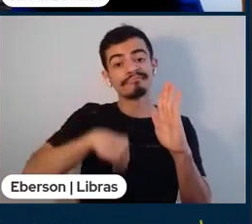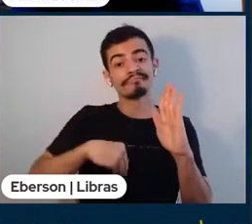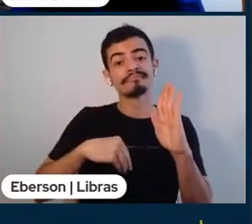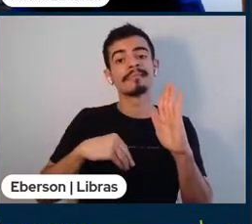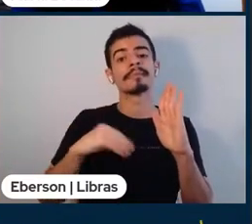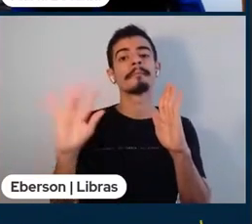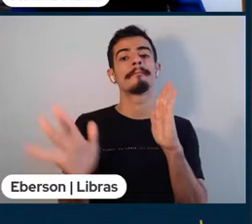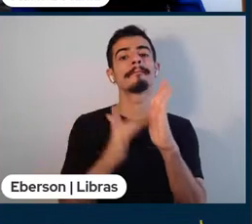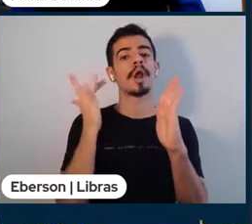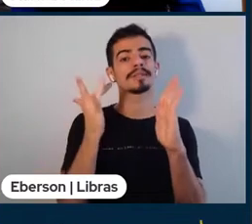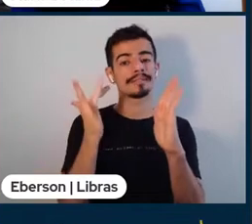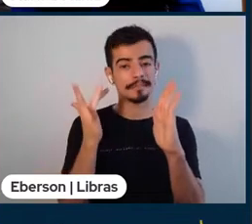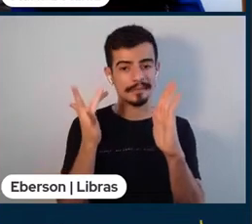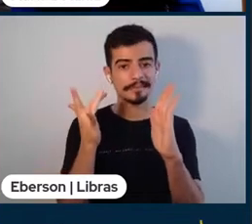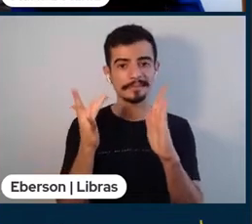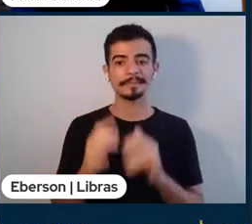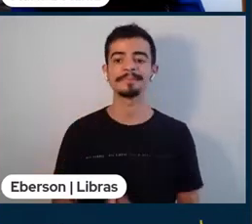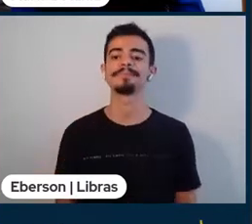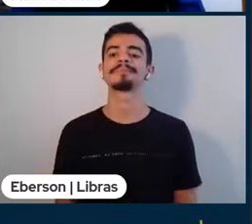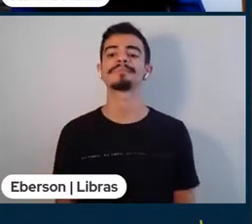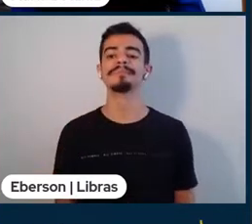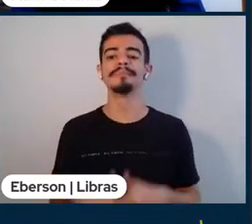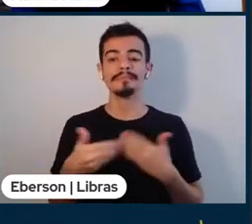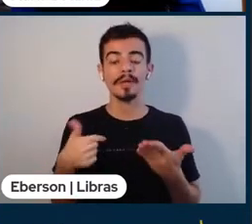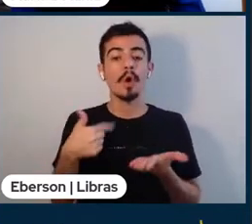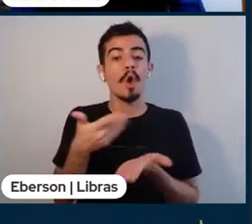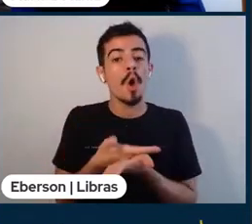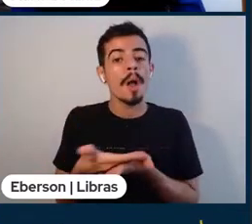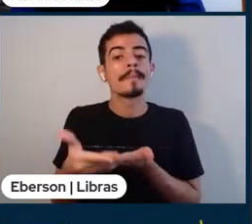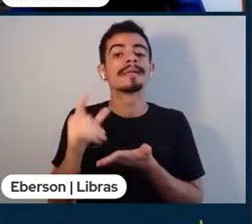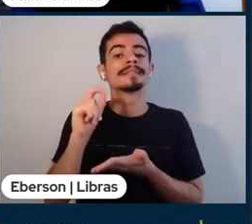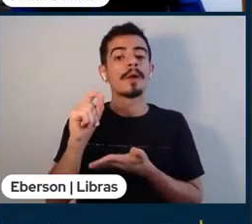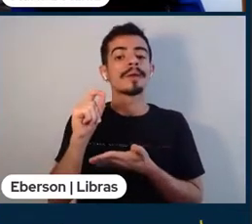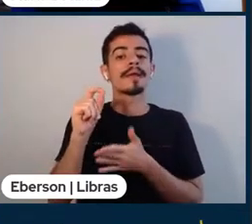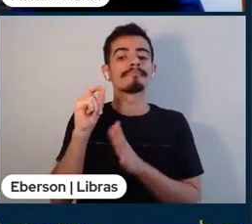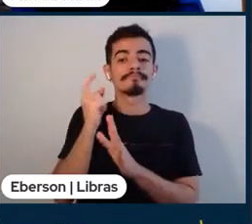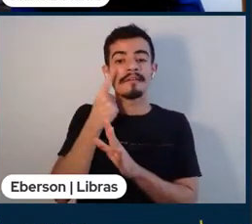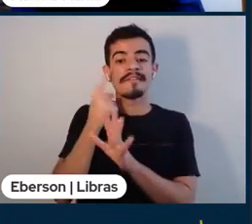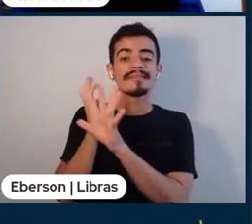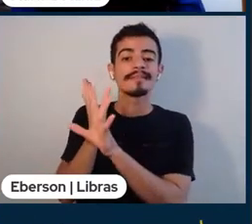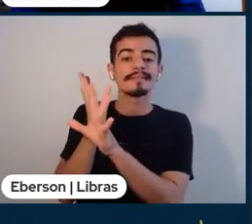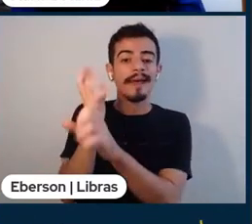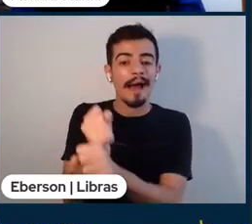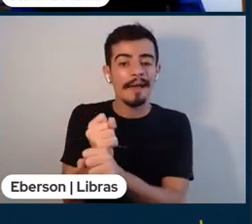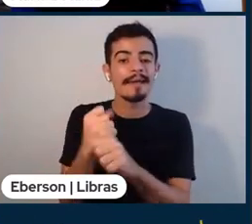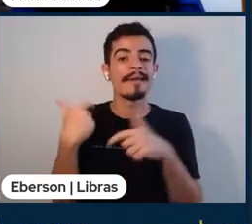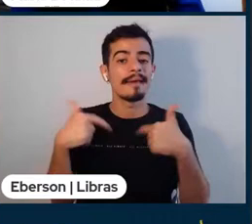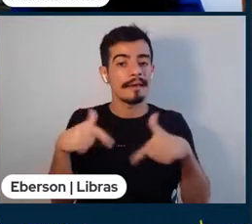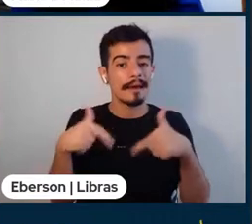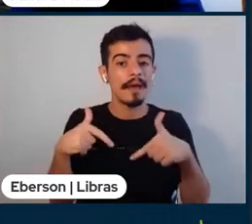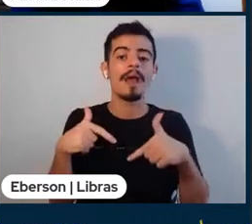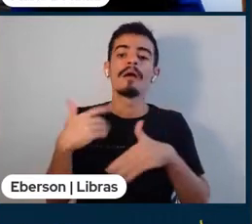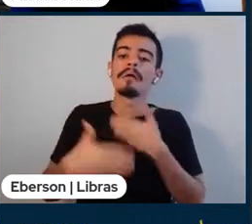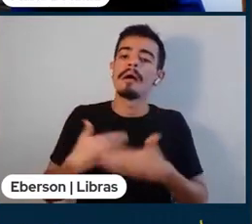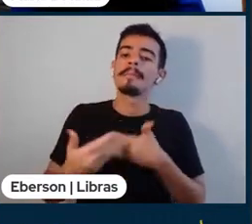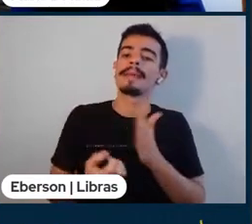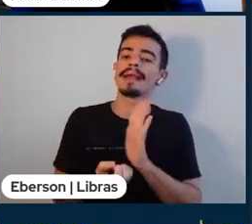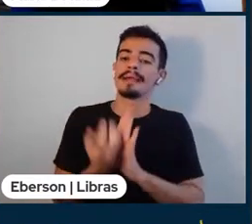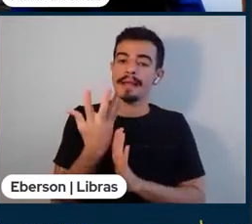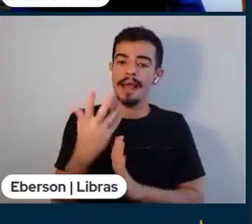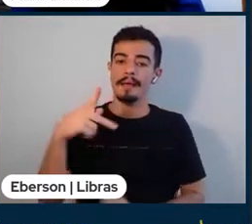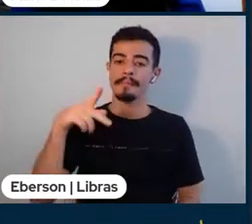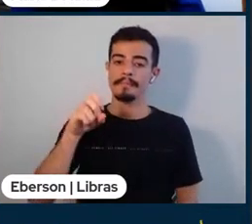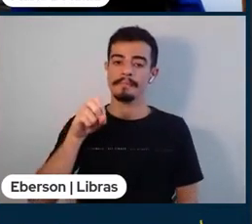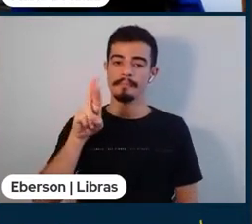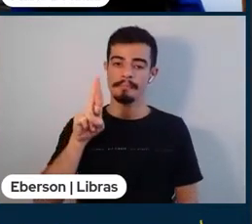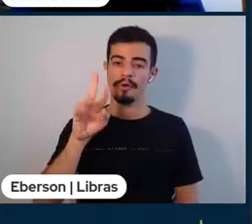esse tipo de insight da minha carreira mesmo, para criar o portfólio. Então, eu peguei todas as matérias de